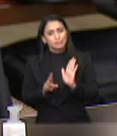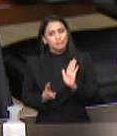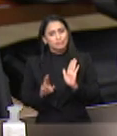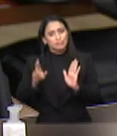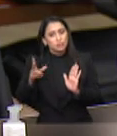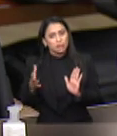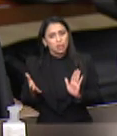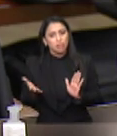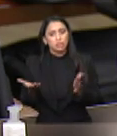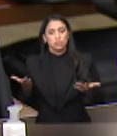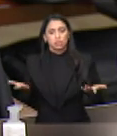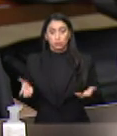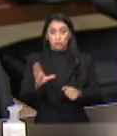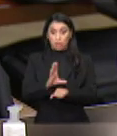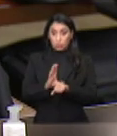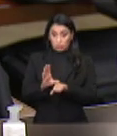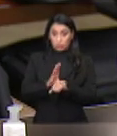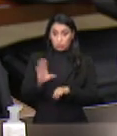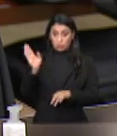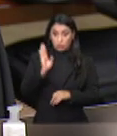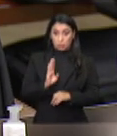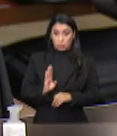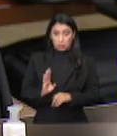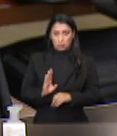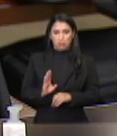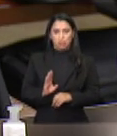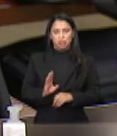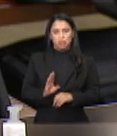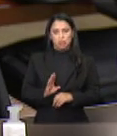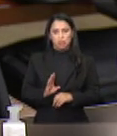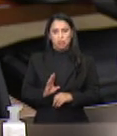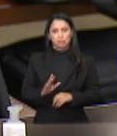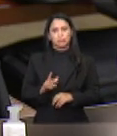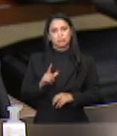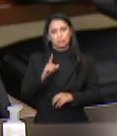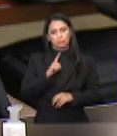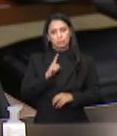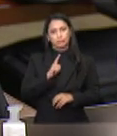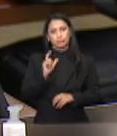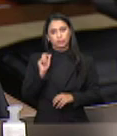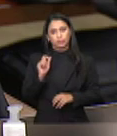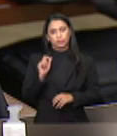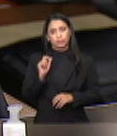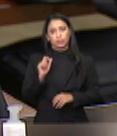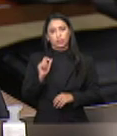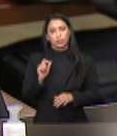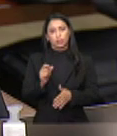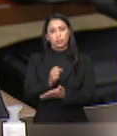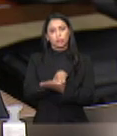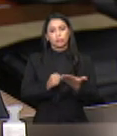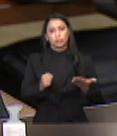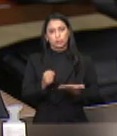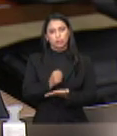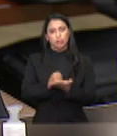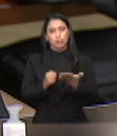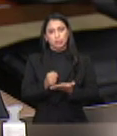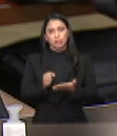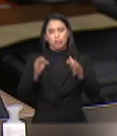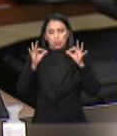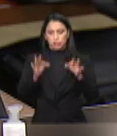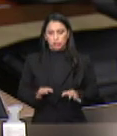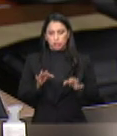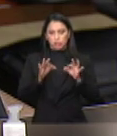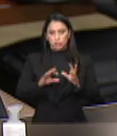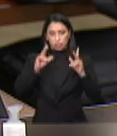diferenciado. A Constituição brasileira, ela genericamente consagra como princípio fundamental a dignidade da pessoa